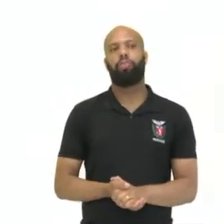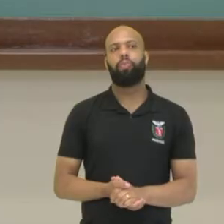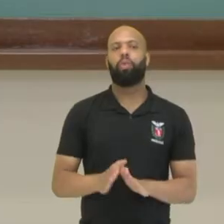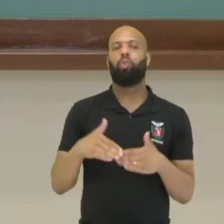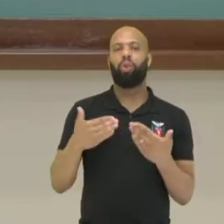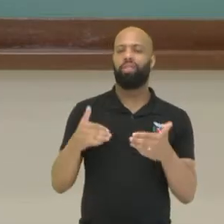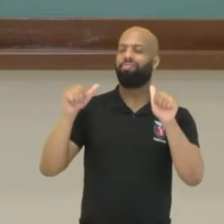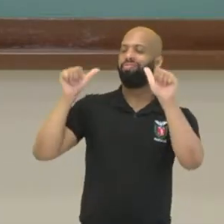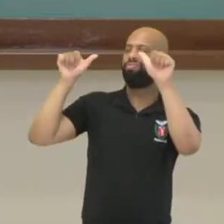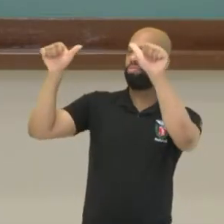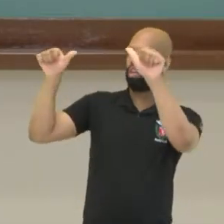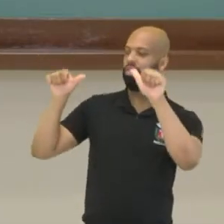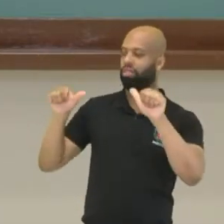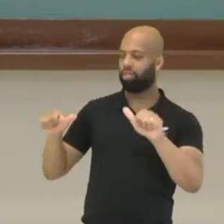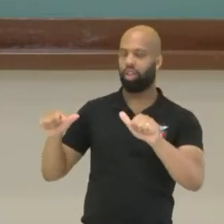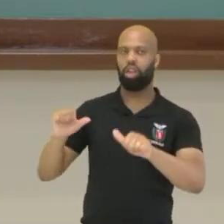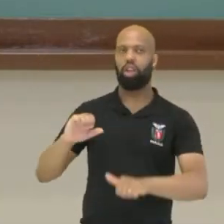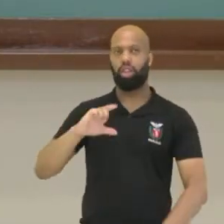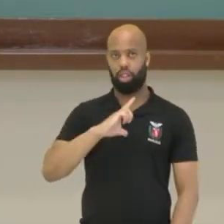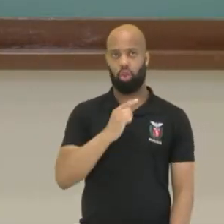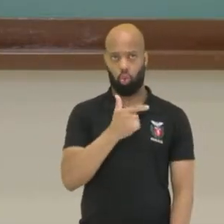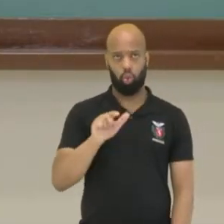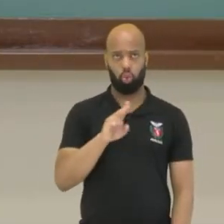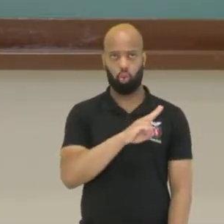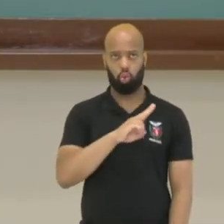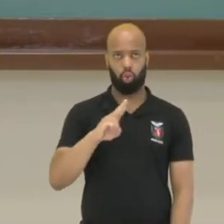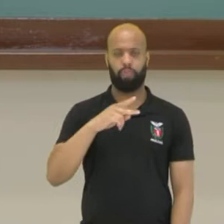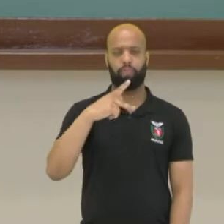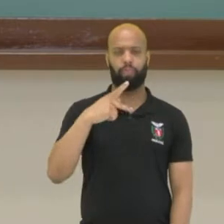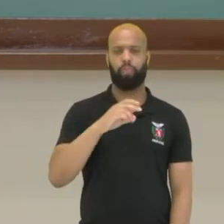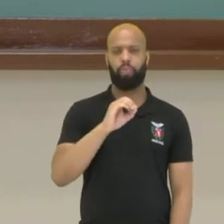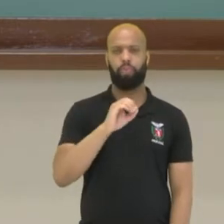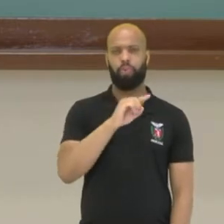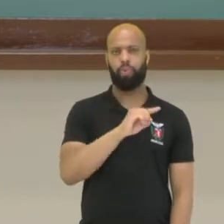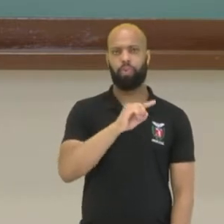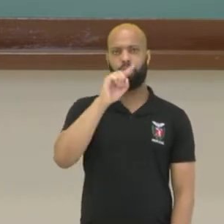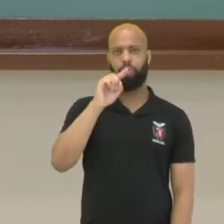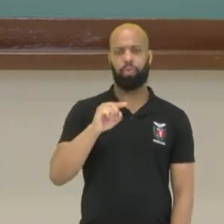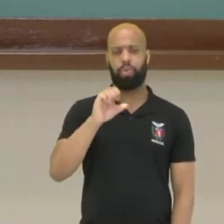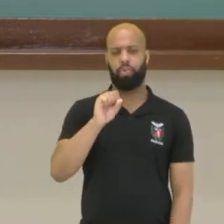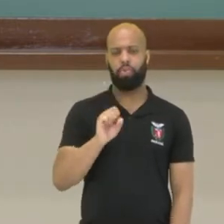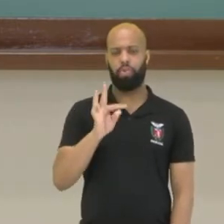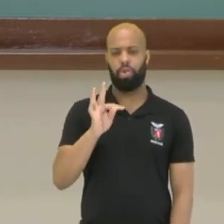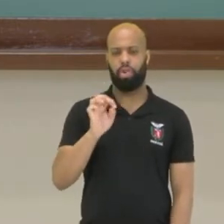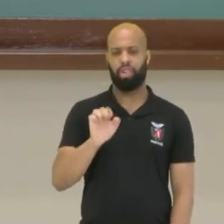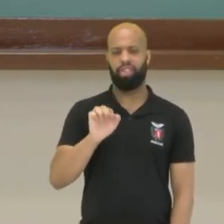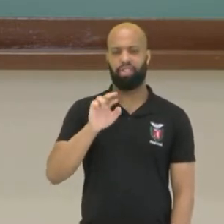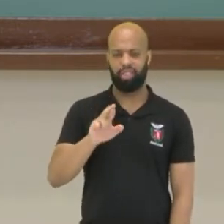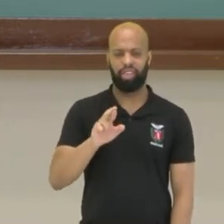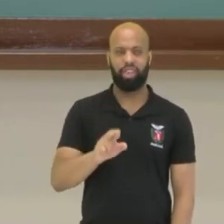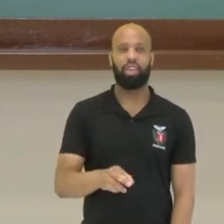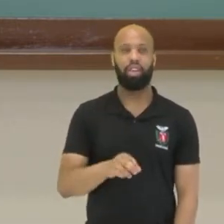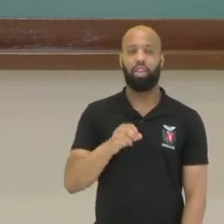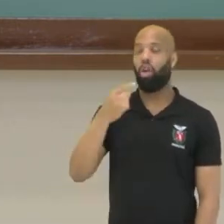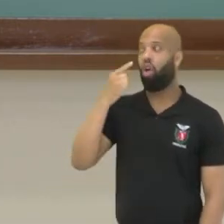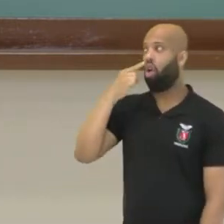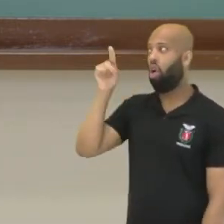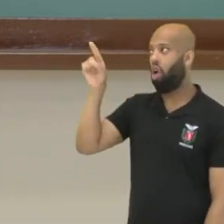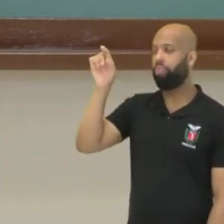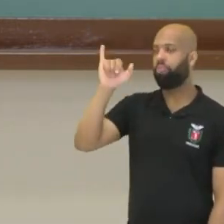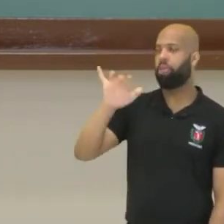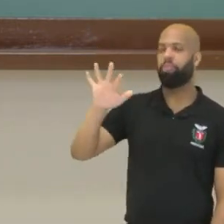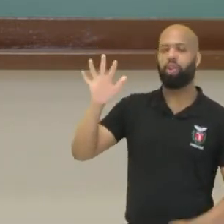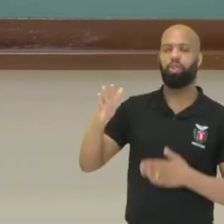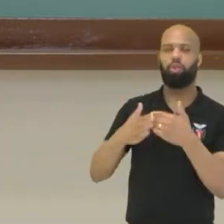nome cartaz ou pôster, né? Você já deve ter ouvido. E quem encontra a imagem a seguir em qualquer ambiente